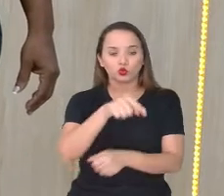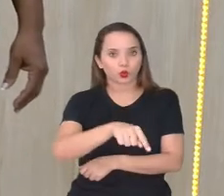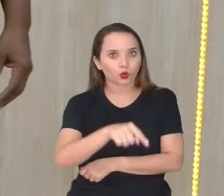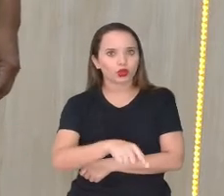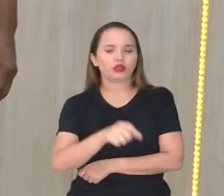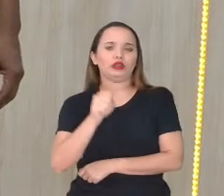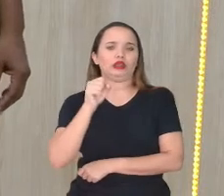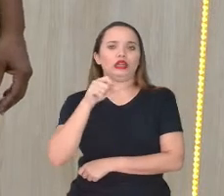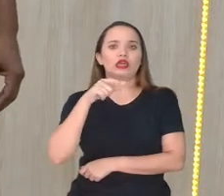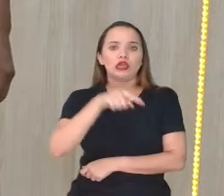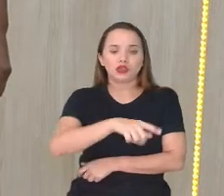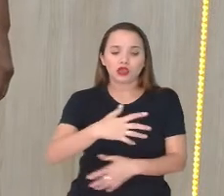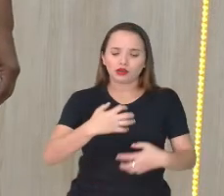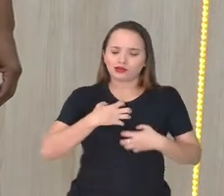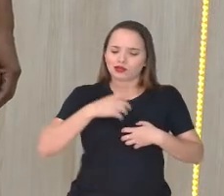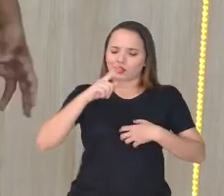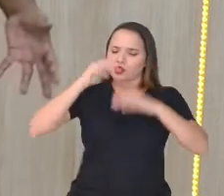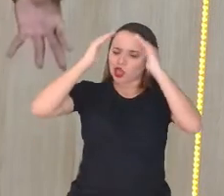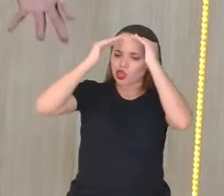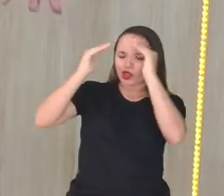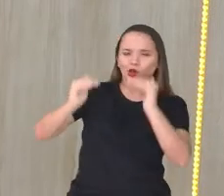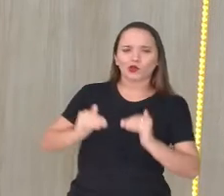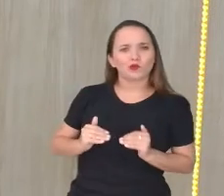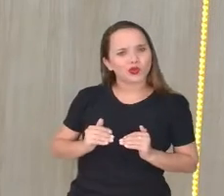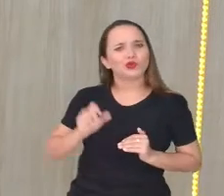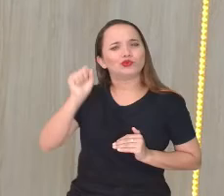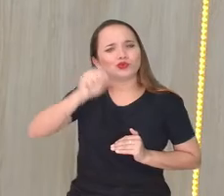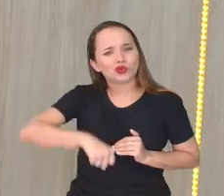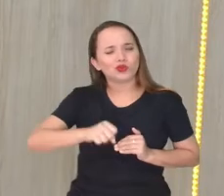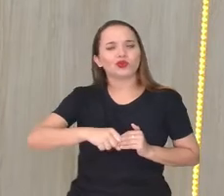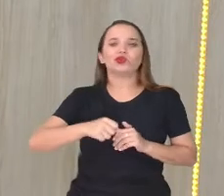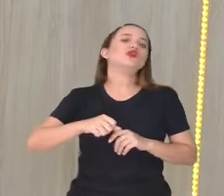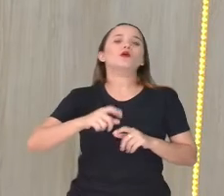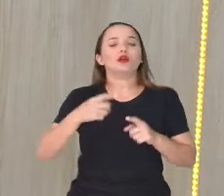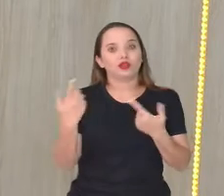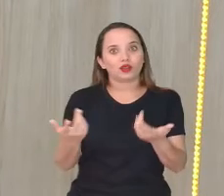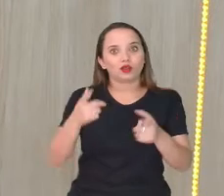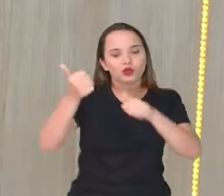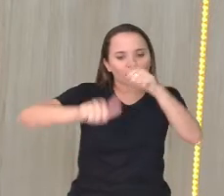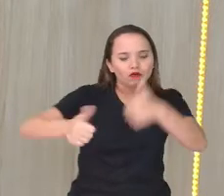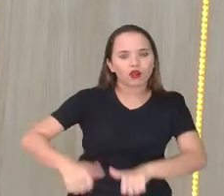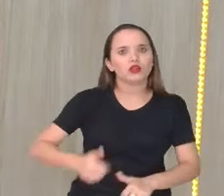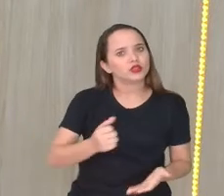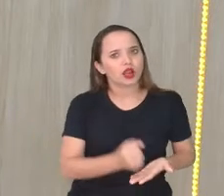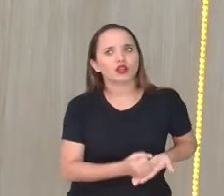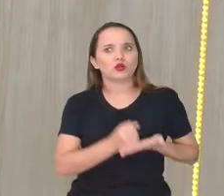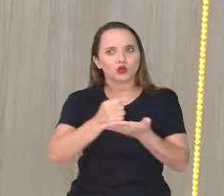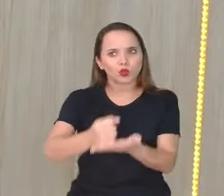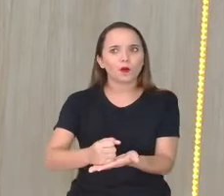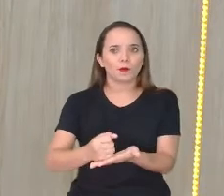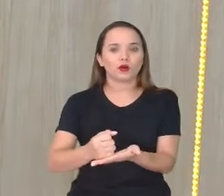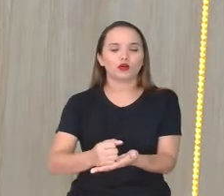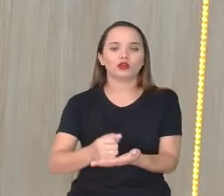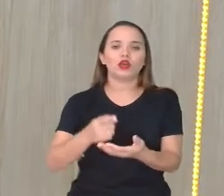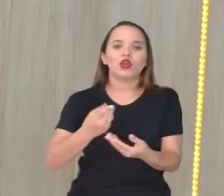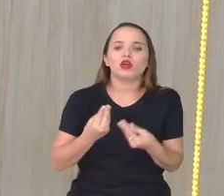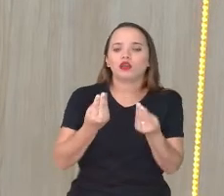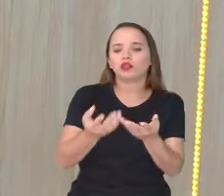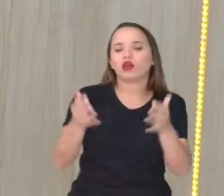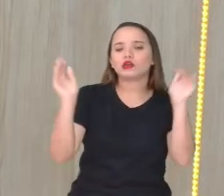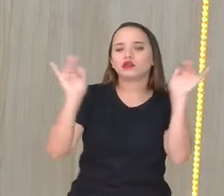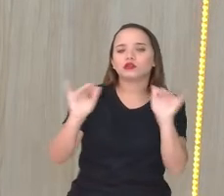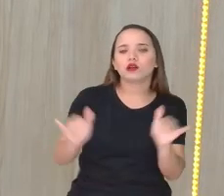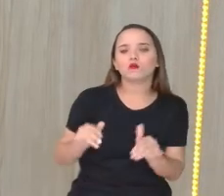contemplado, sentir respeitado. A avaliação te dá um suporte grandioso e também traz essa tranquilidade